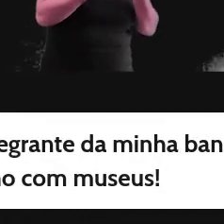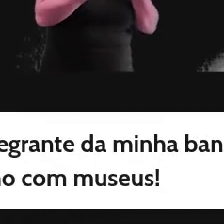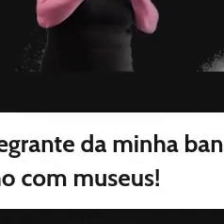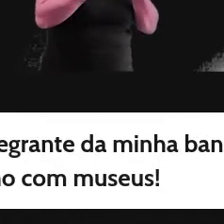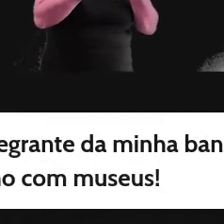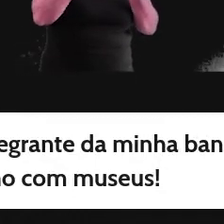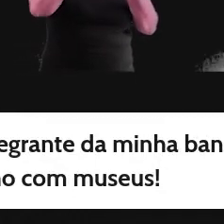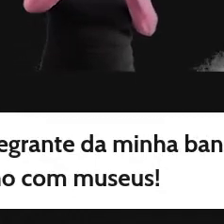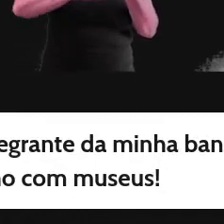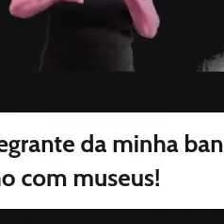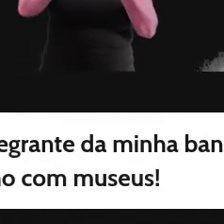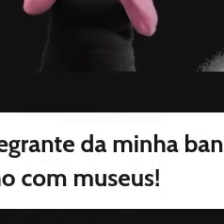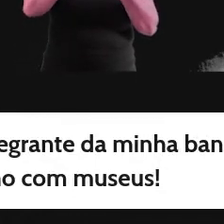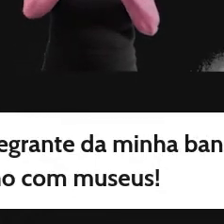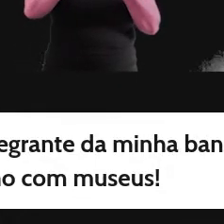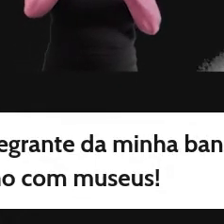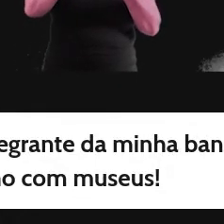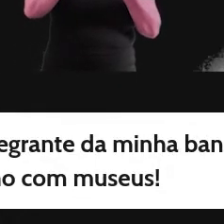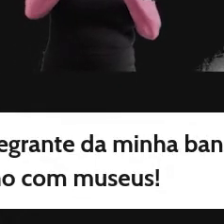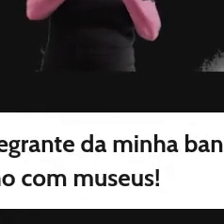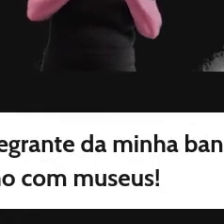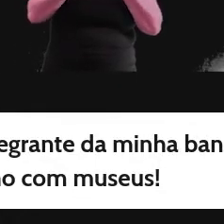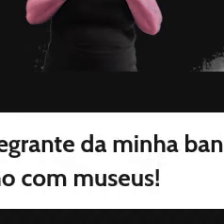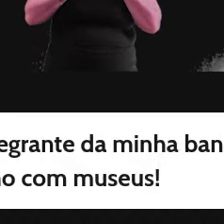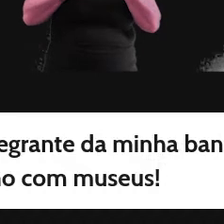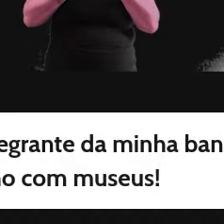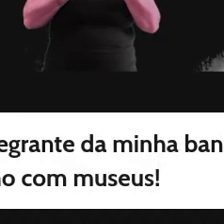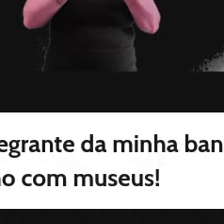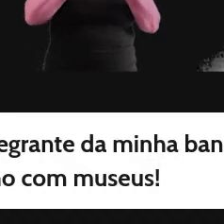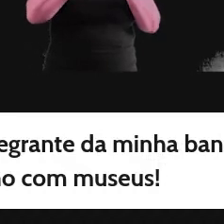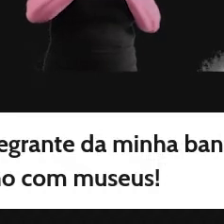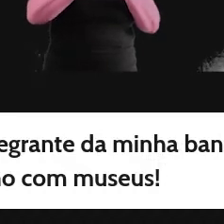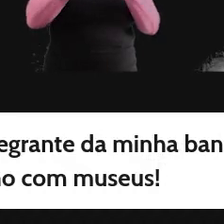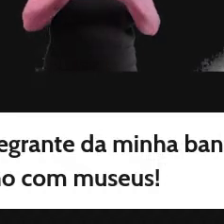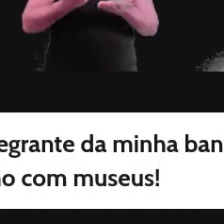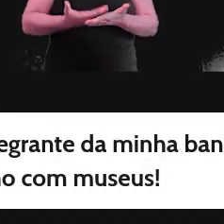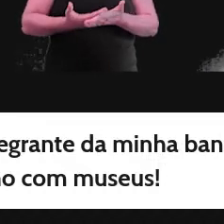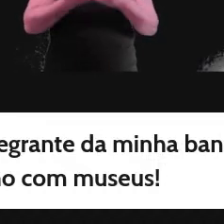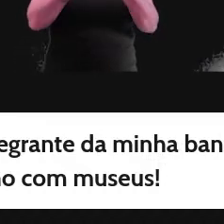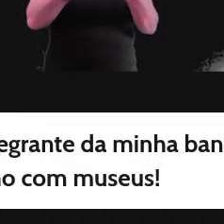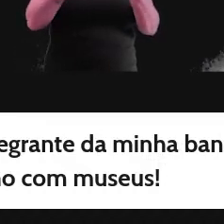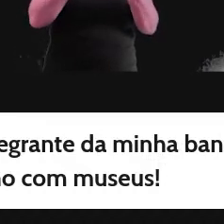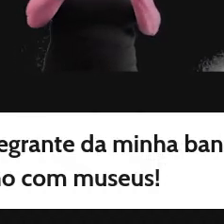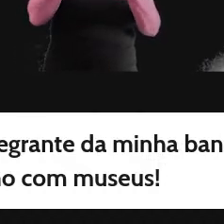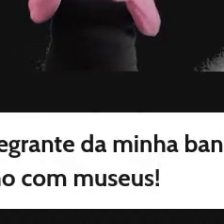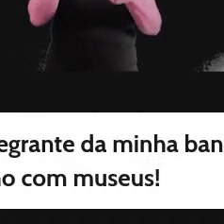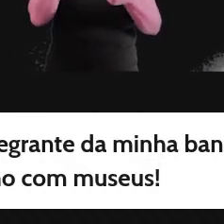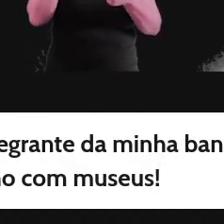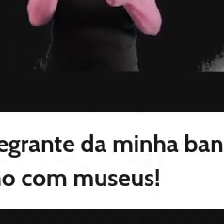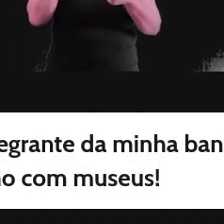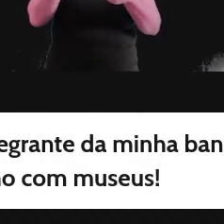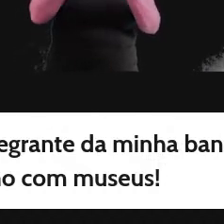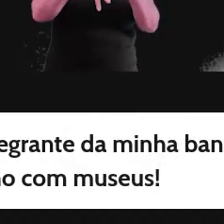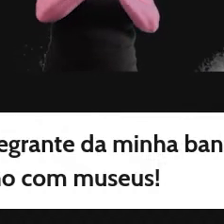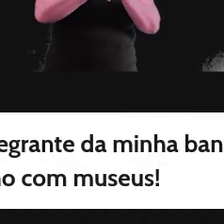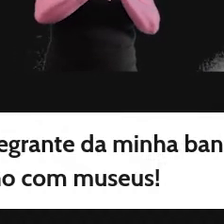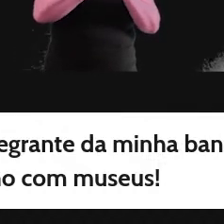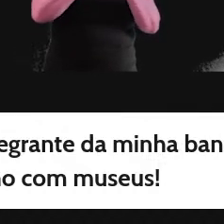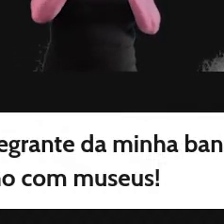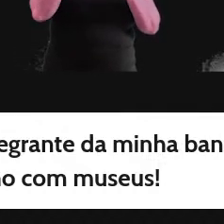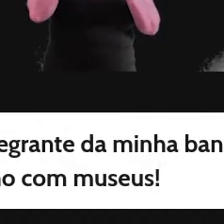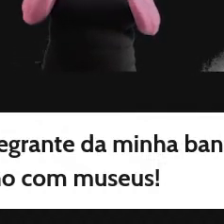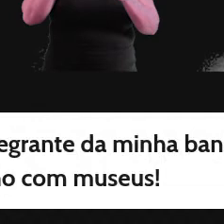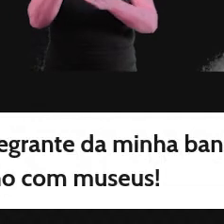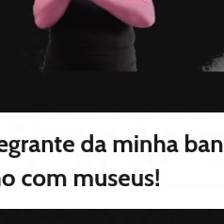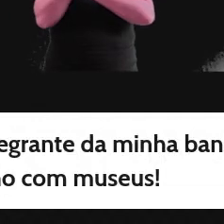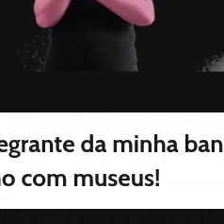os estados. A gente tem feito alguns resgates de volta de visitação, com visitas seguras, né,